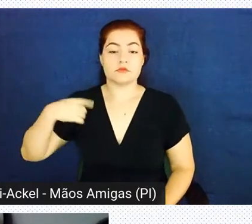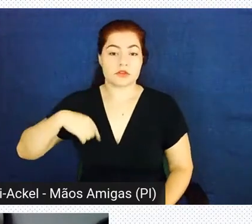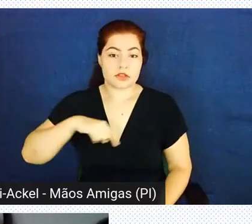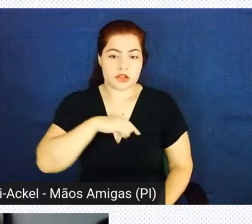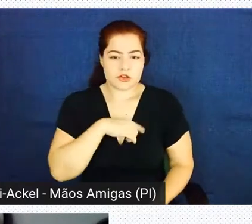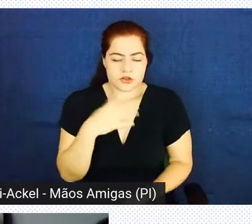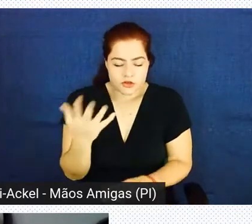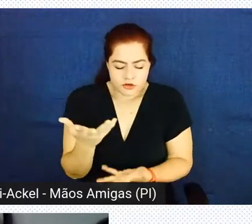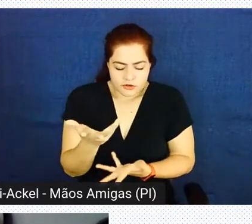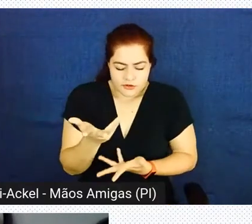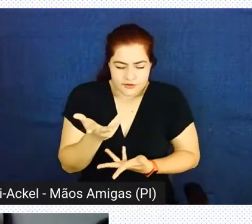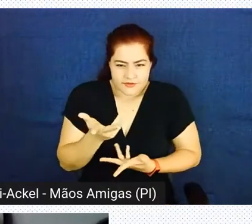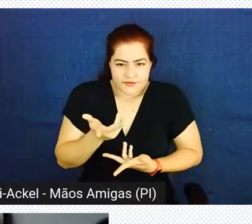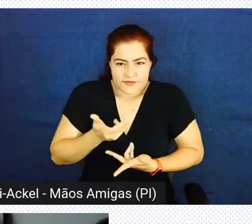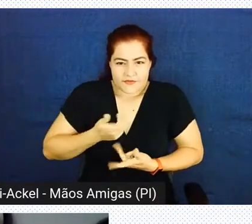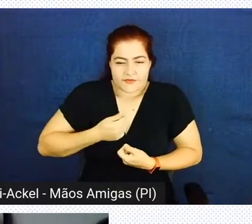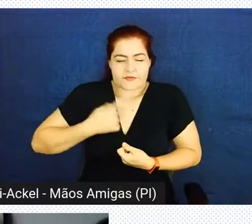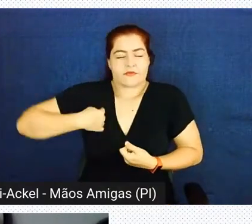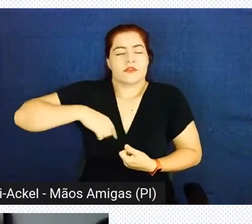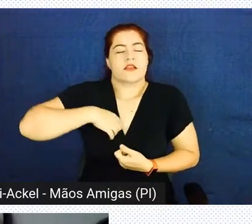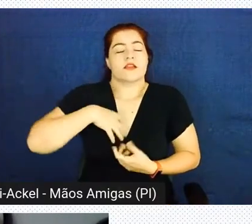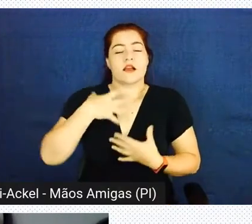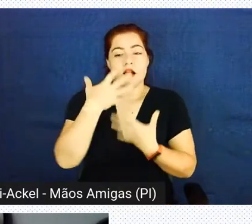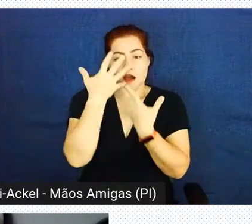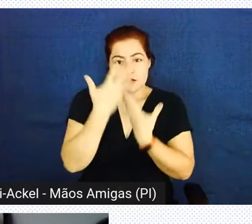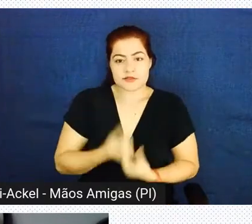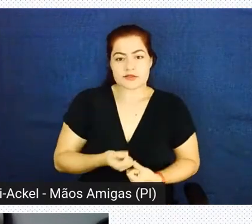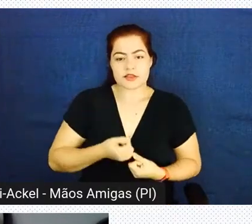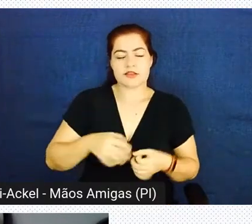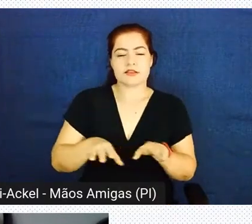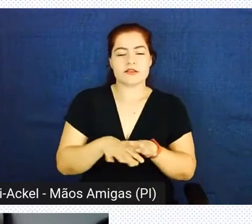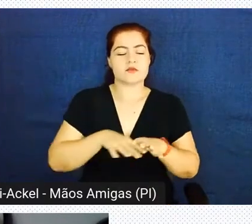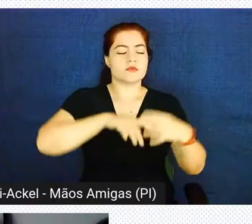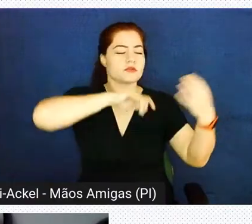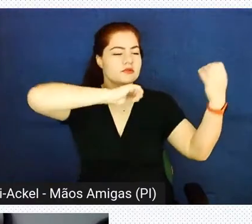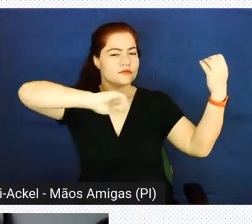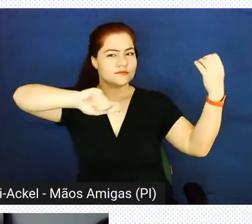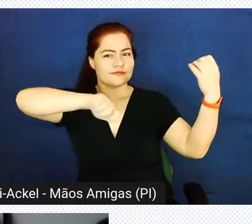Aos vitoriosos, Jesus advertia sobre a